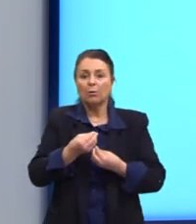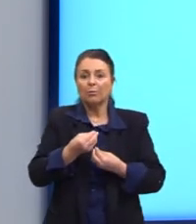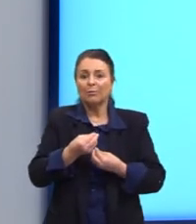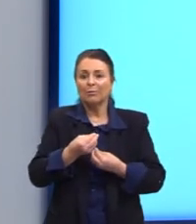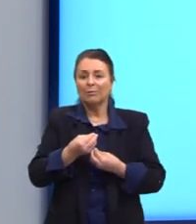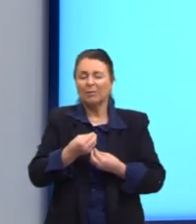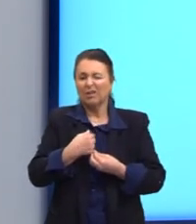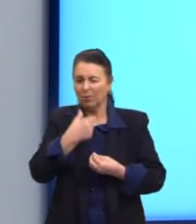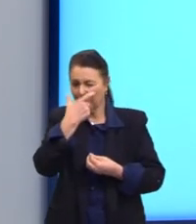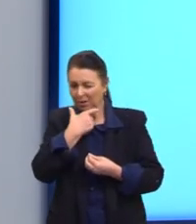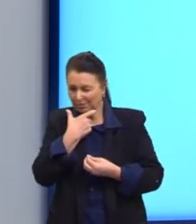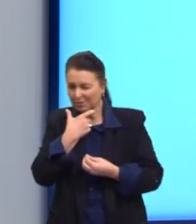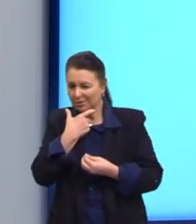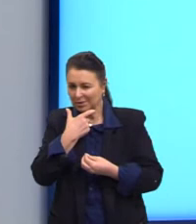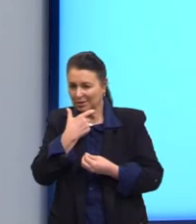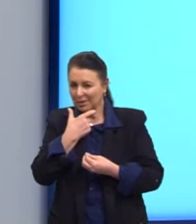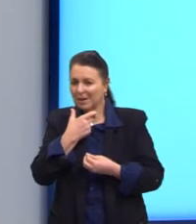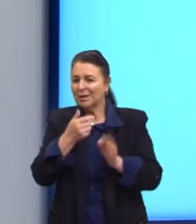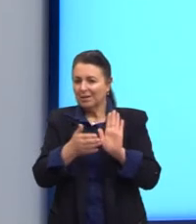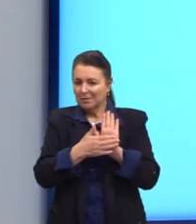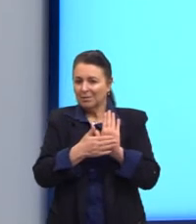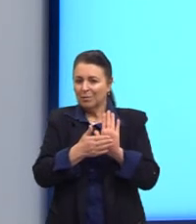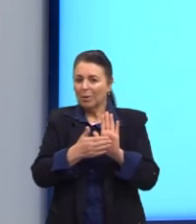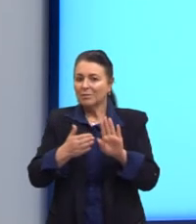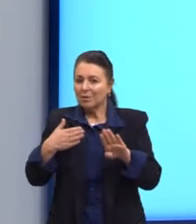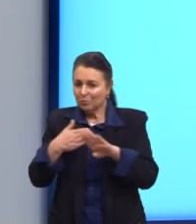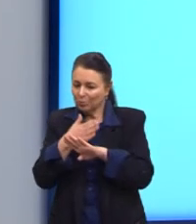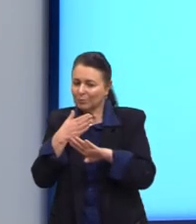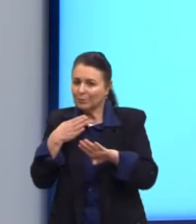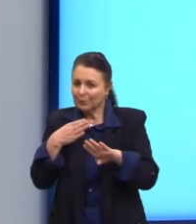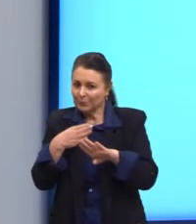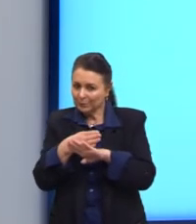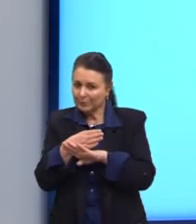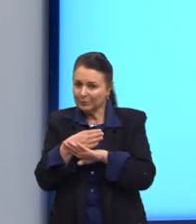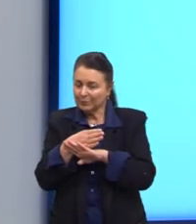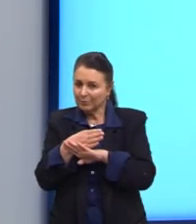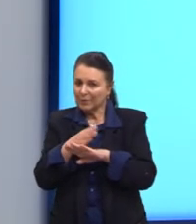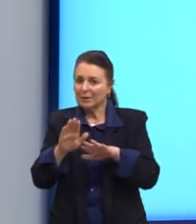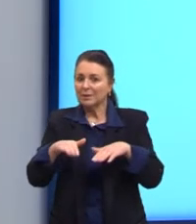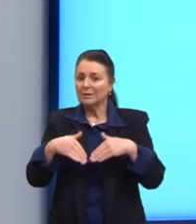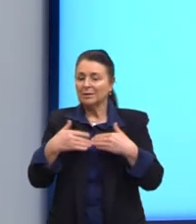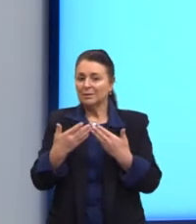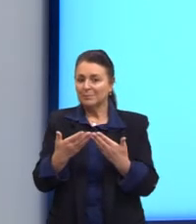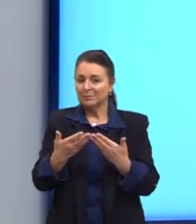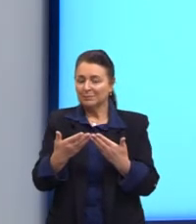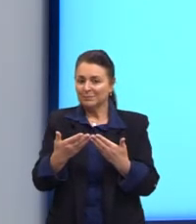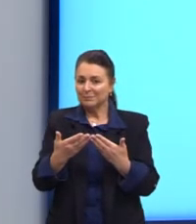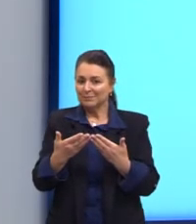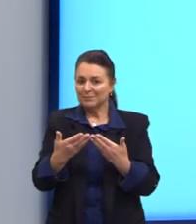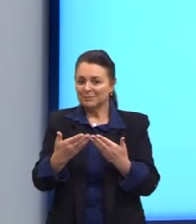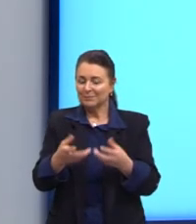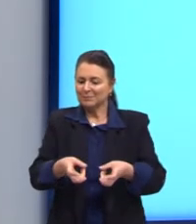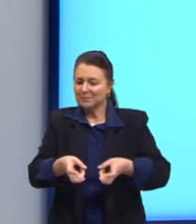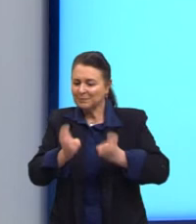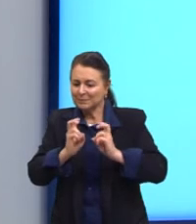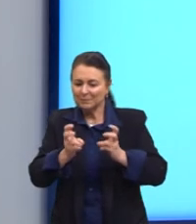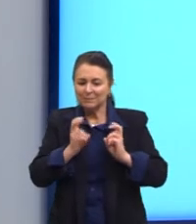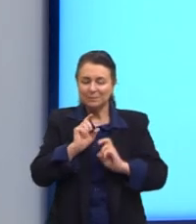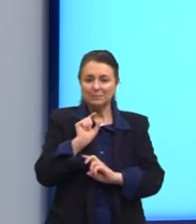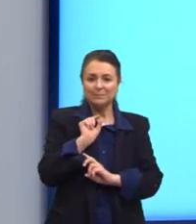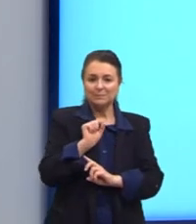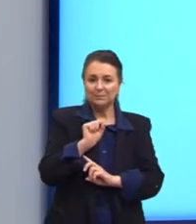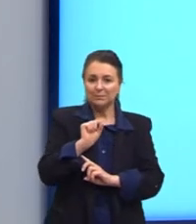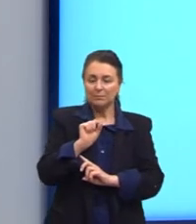que poderia ser uma proposta de intervenção em relação a isso então vamos perceber que